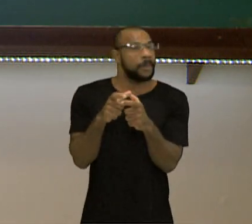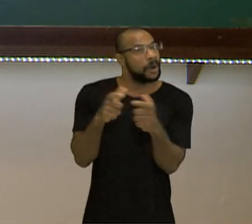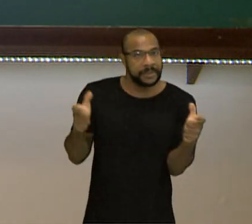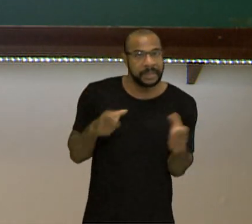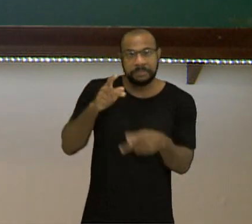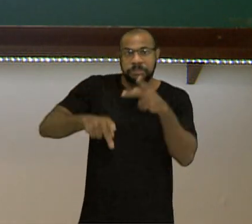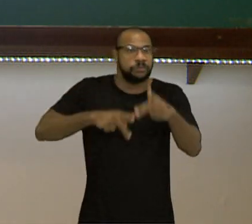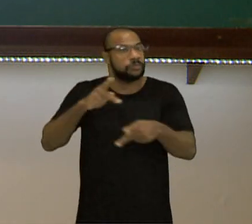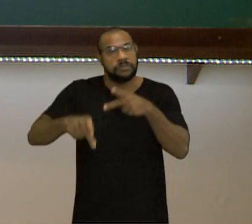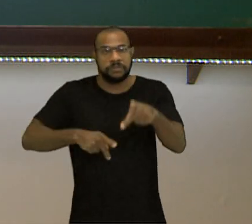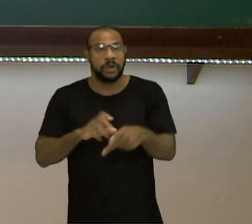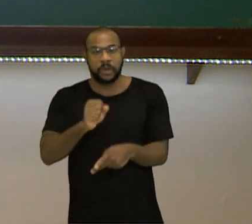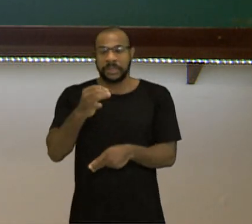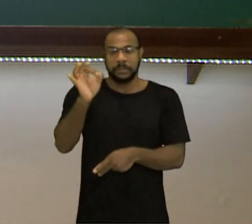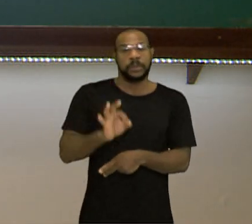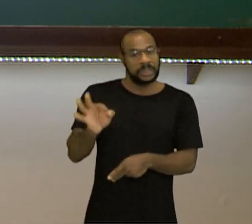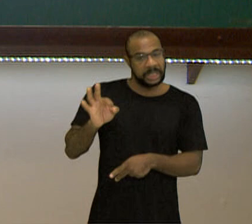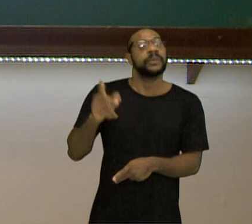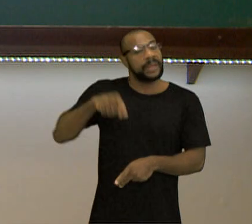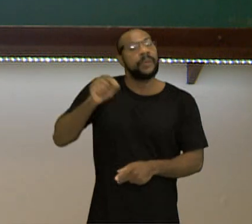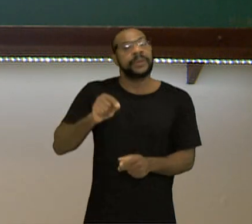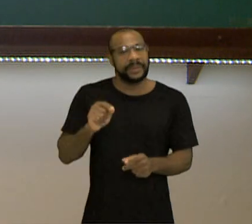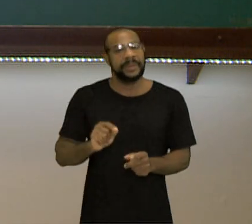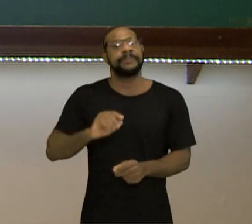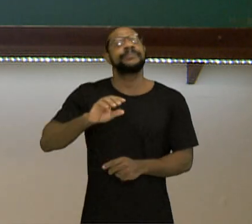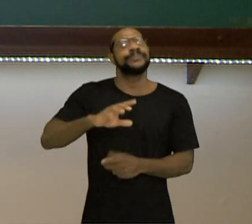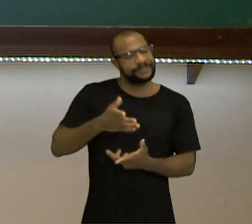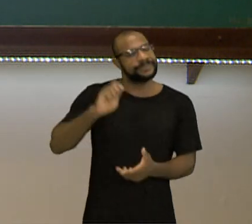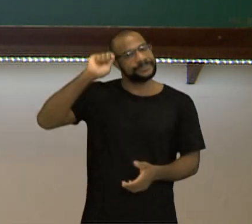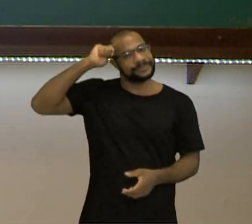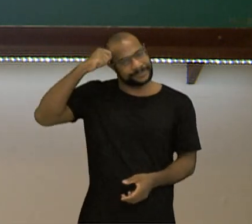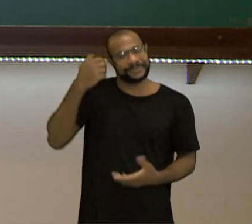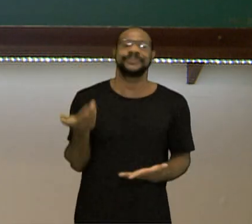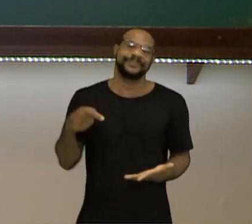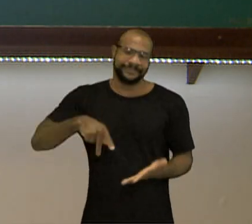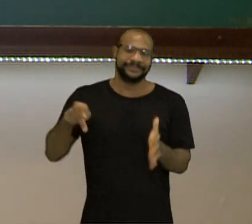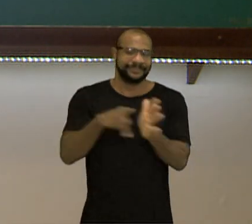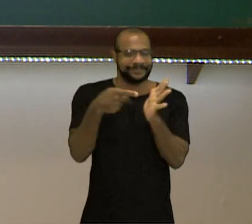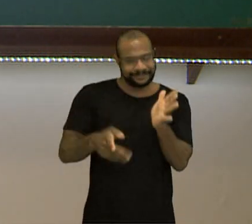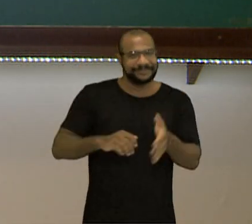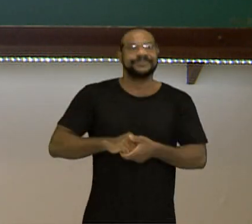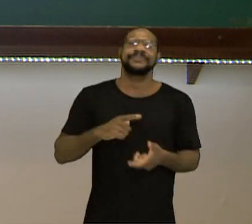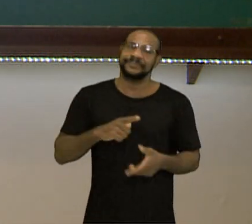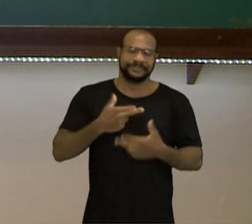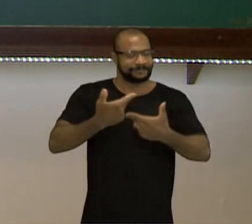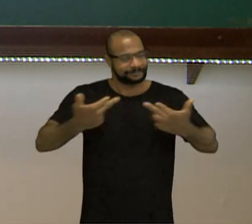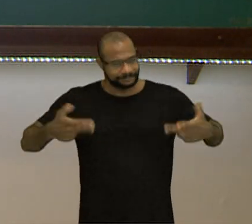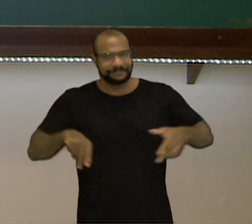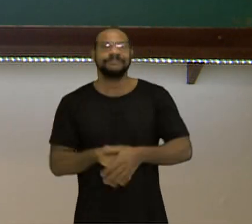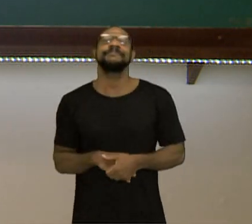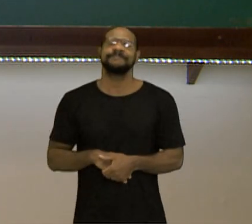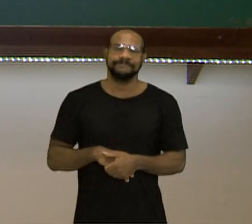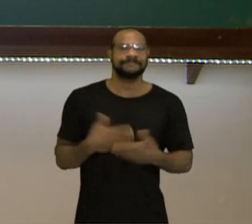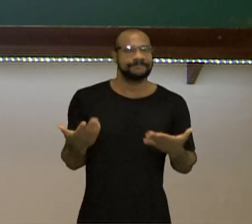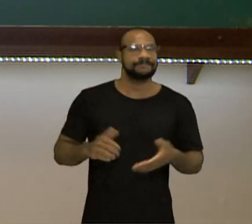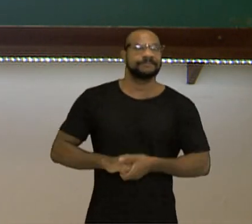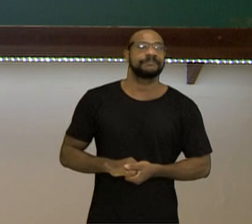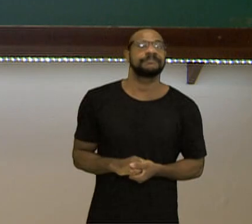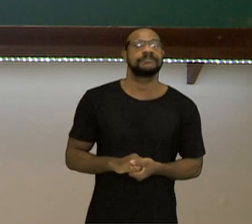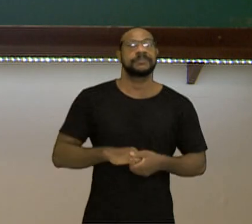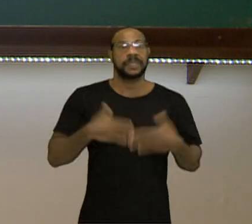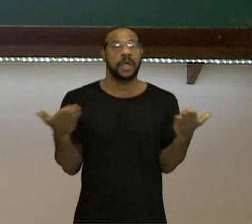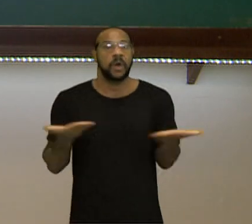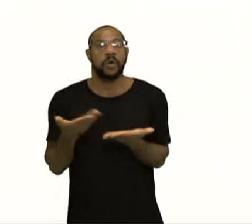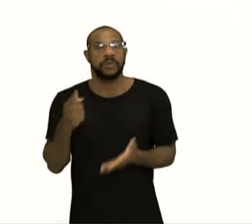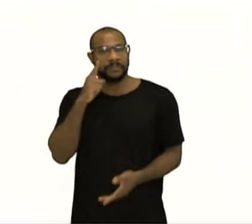de africanos e africanas, sendo considerada a cidade mais negra fora da África, Salvador, na Bahia. Pessoal, eu